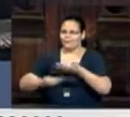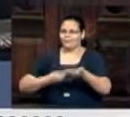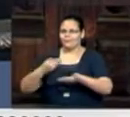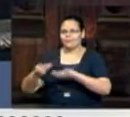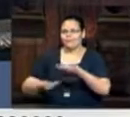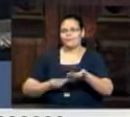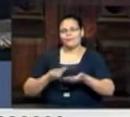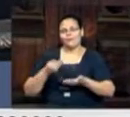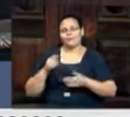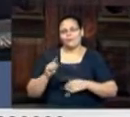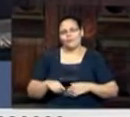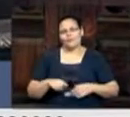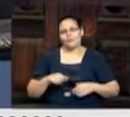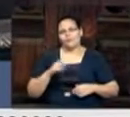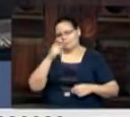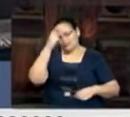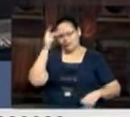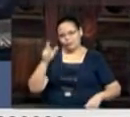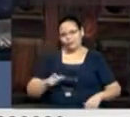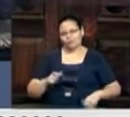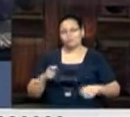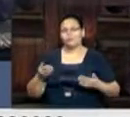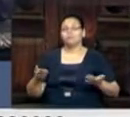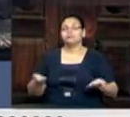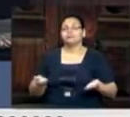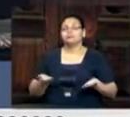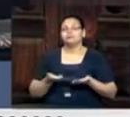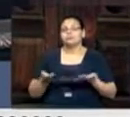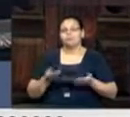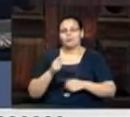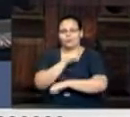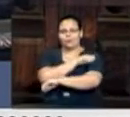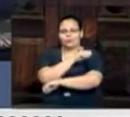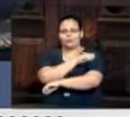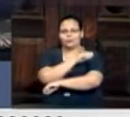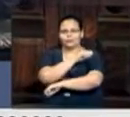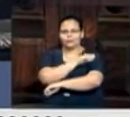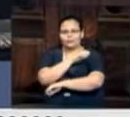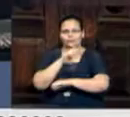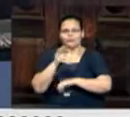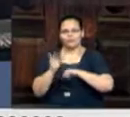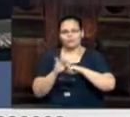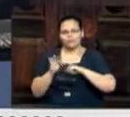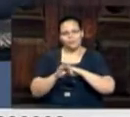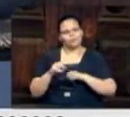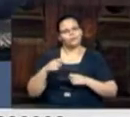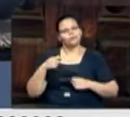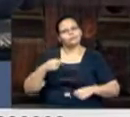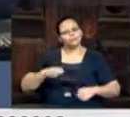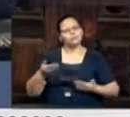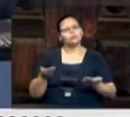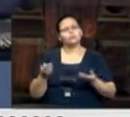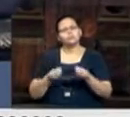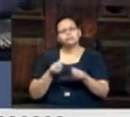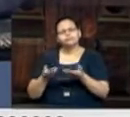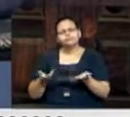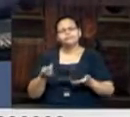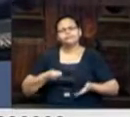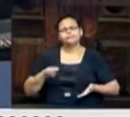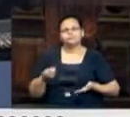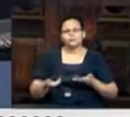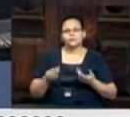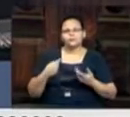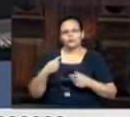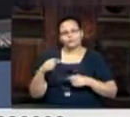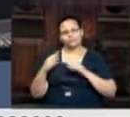a mesma preocupação. E aí as pessoas agora cobram da gente. Os alunos da FAETEC cobram da gente, os professores cobram da gente. Não é isso?